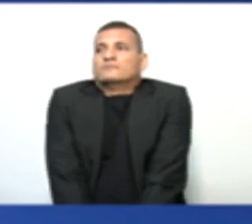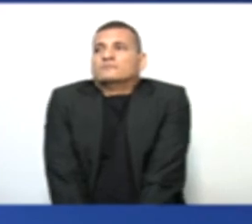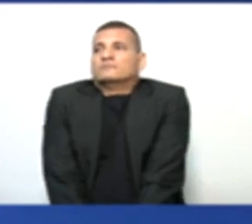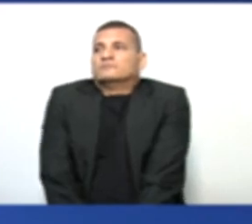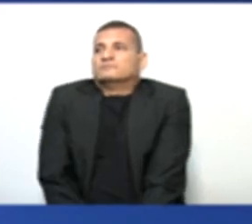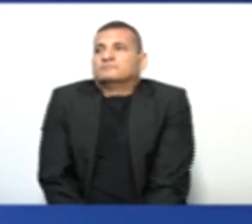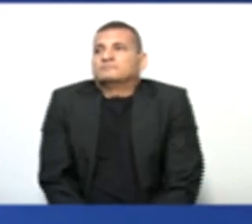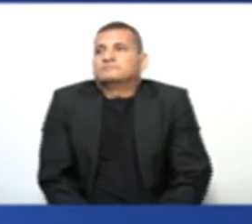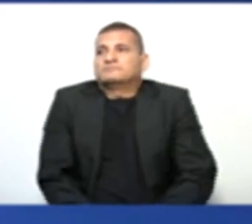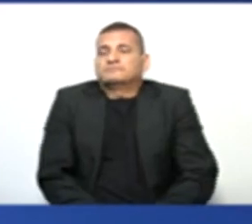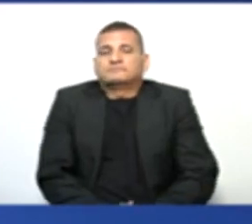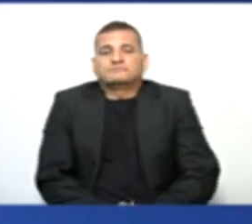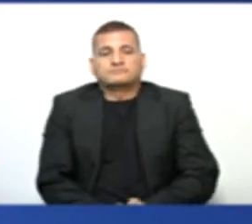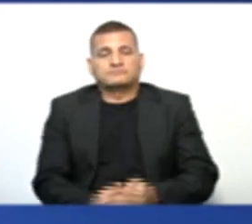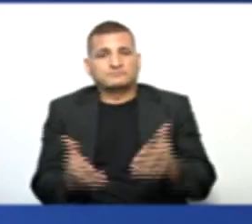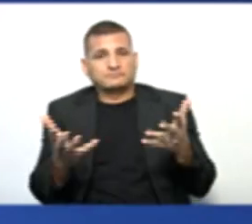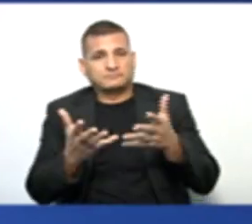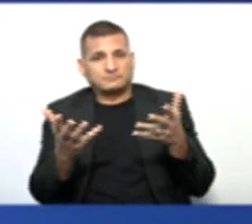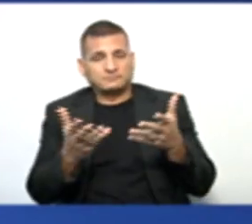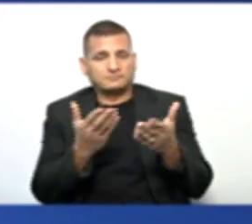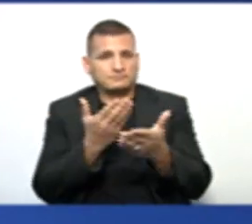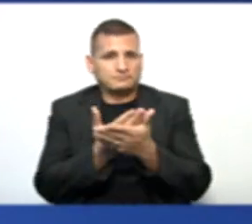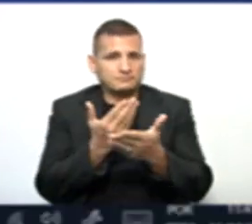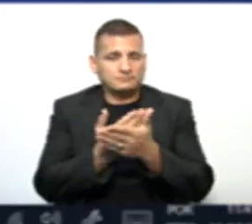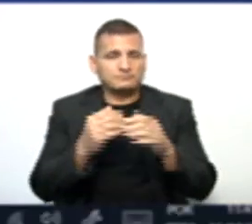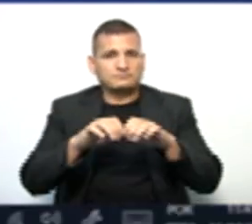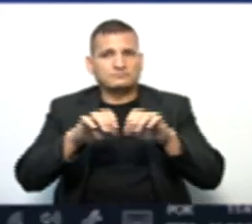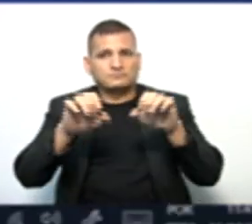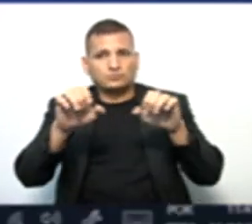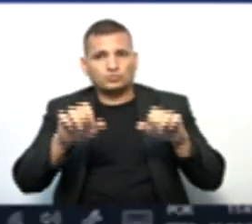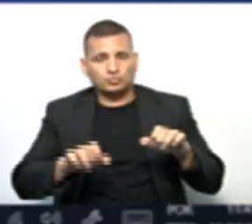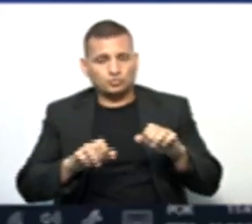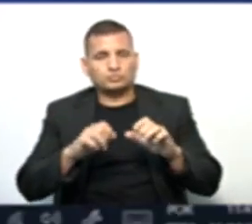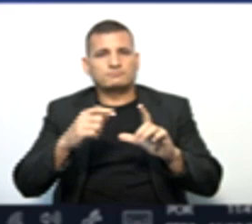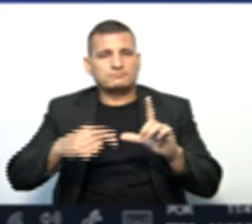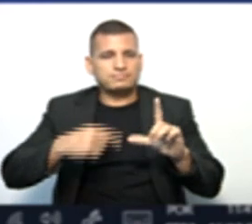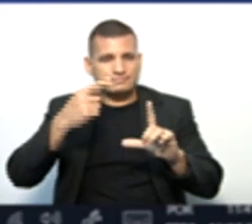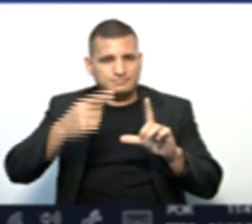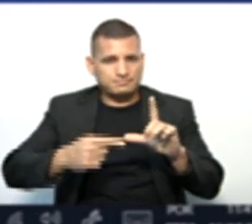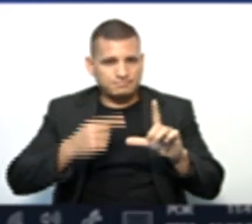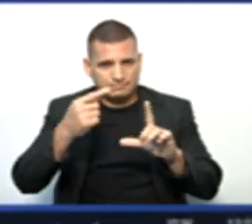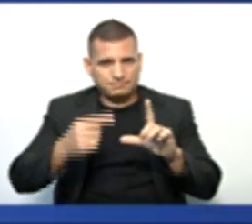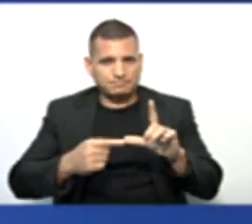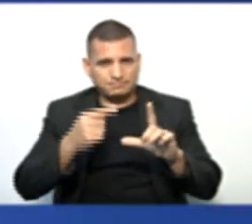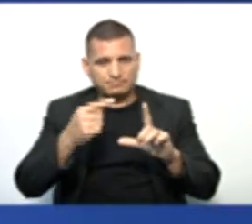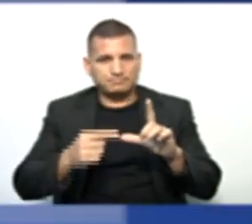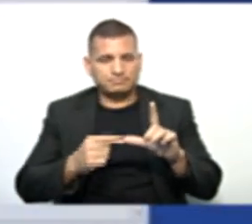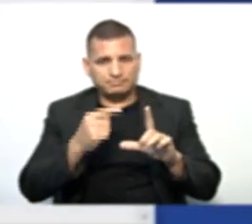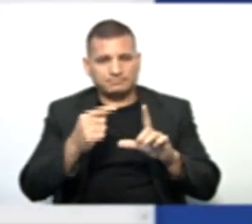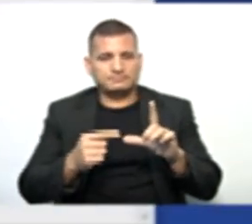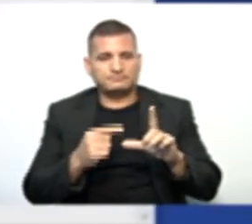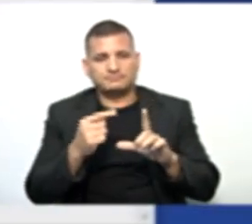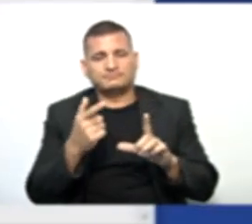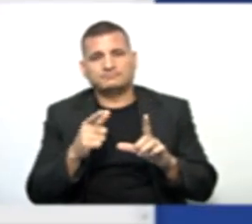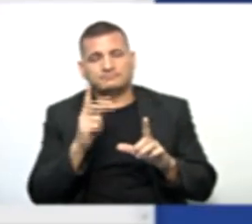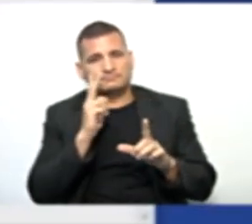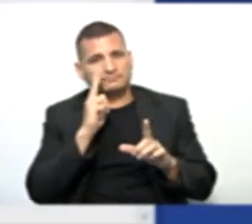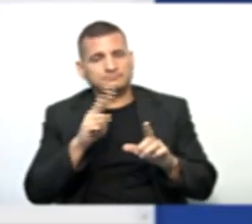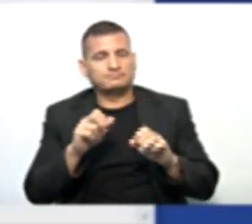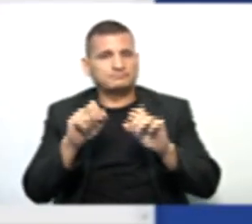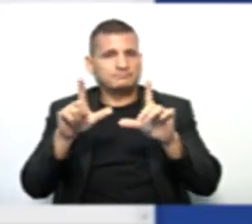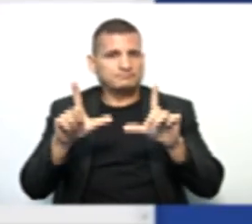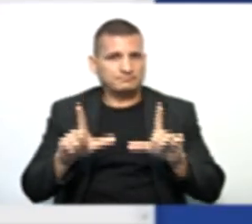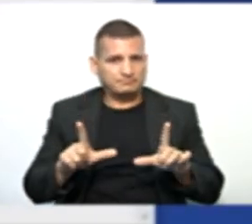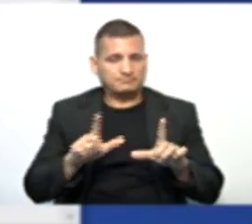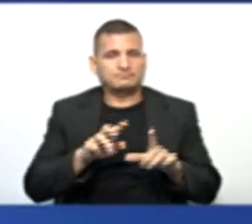Vamos estudar então sobre estruturas de controle de repetição. Então vamos abrir o nosso ambiente de programação em Python, que é